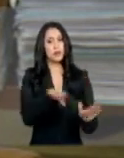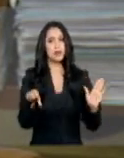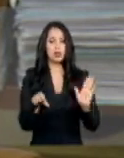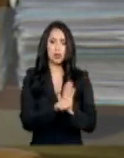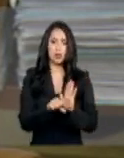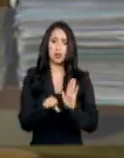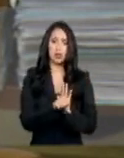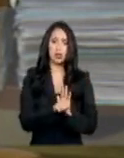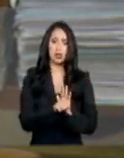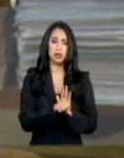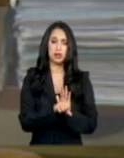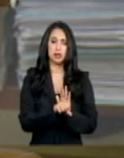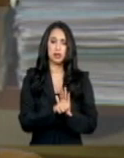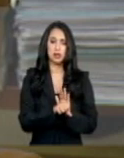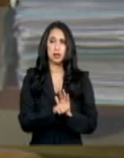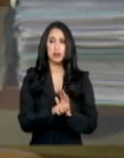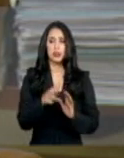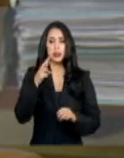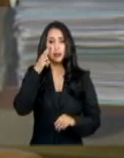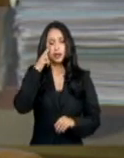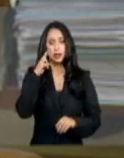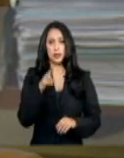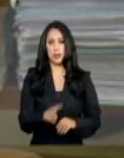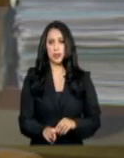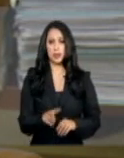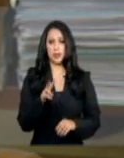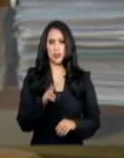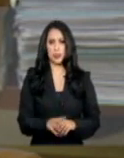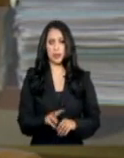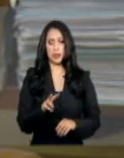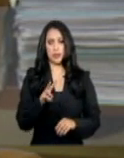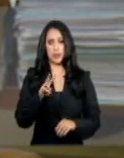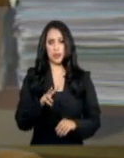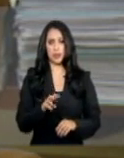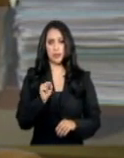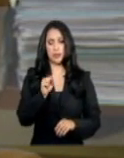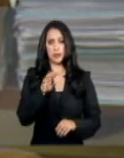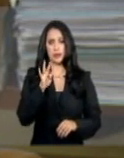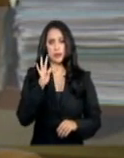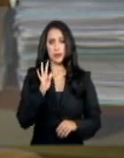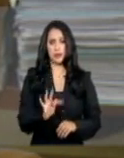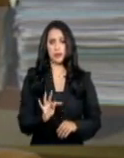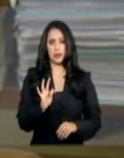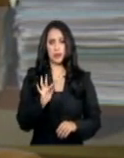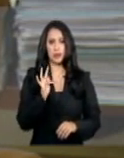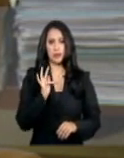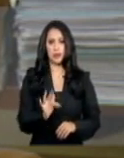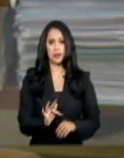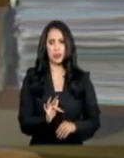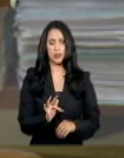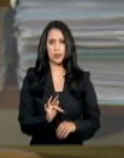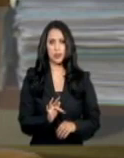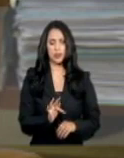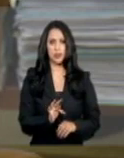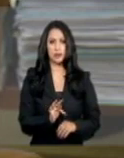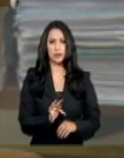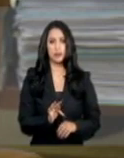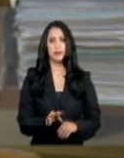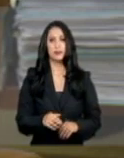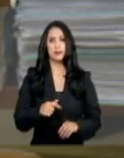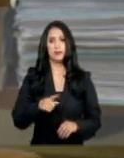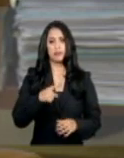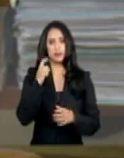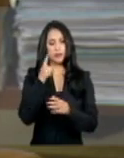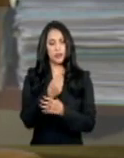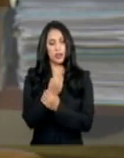mandado de segurança perante os acordos que o supremo tribunal federal é de negou mandado de segurança e reconheceu